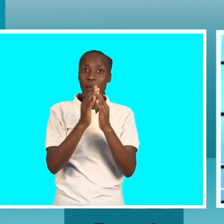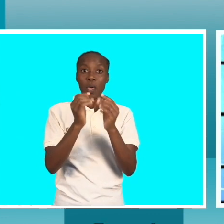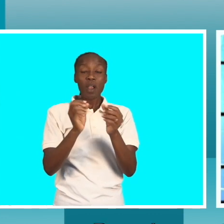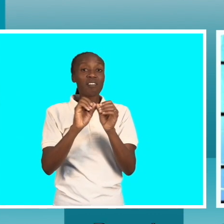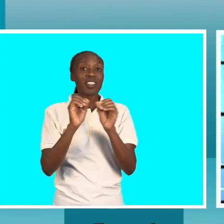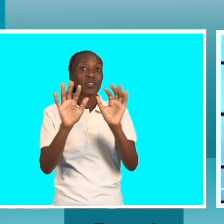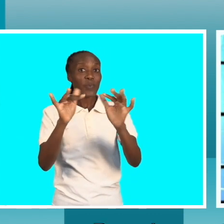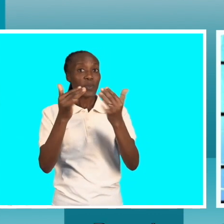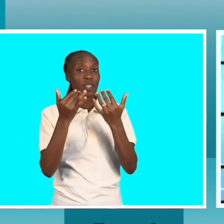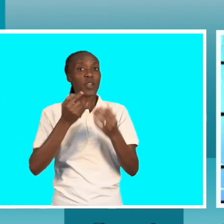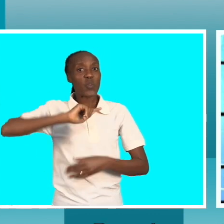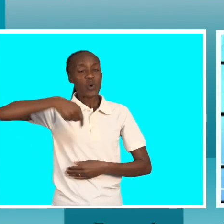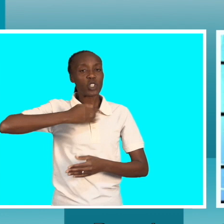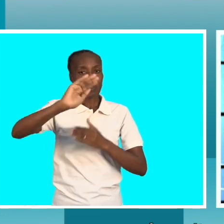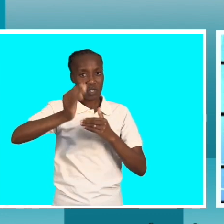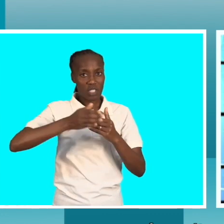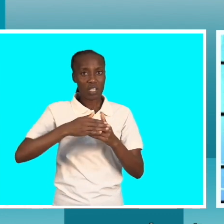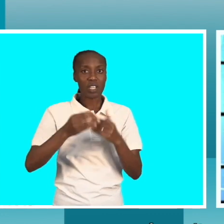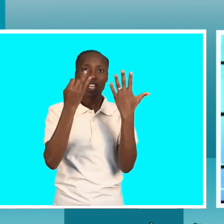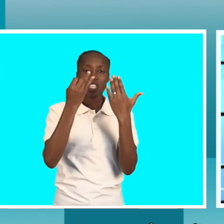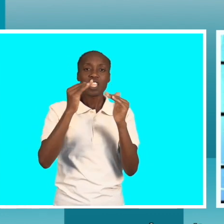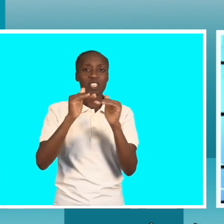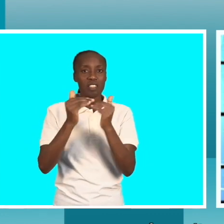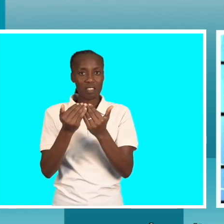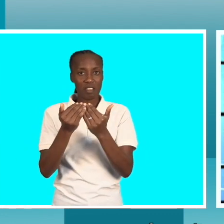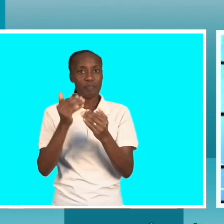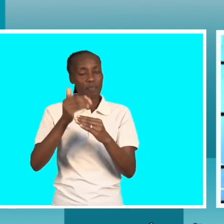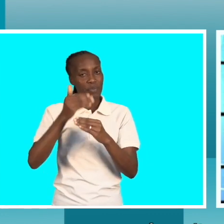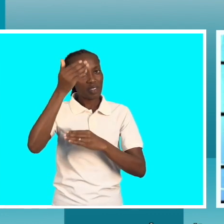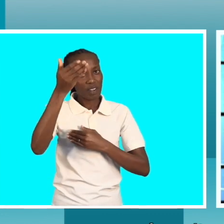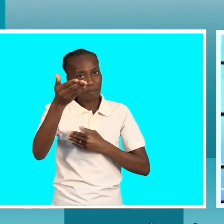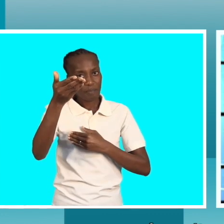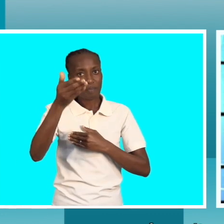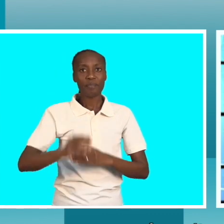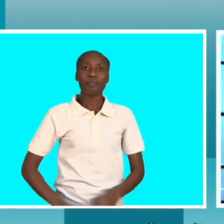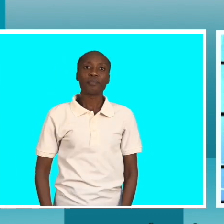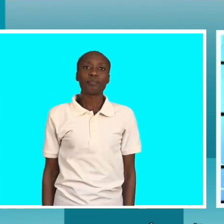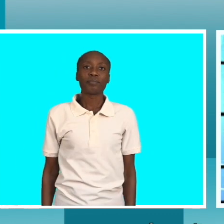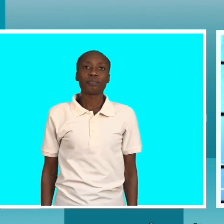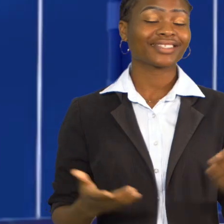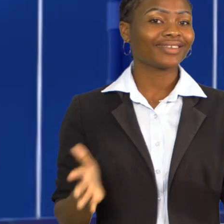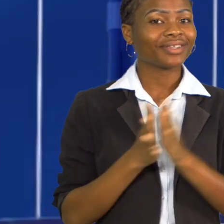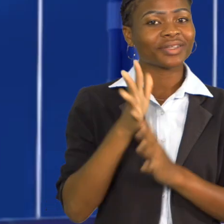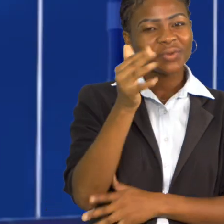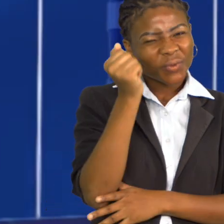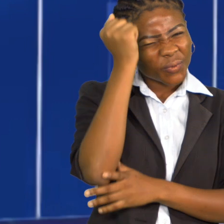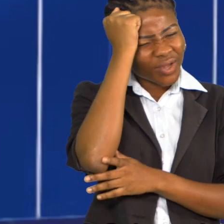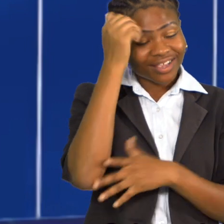nosso muito obrigado pela sua audiência. Nós voltamos daqui a sete dias. Até lá.